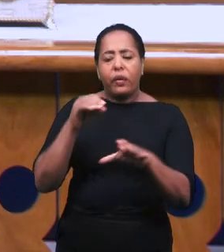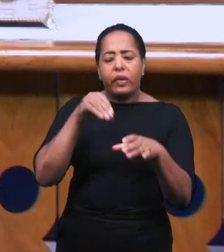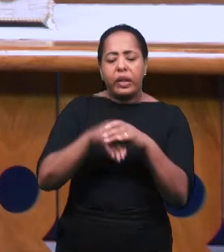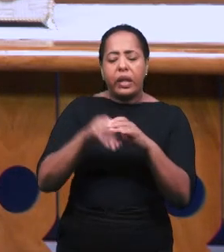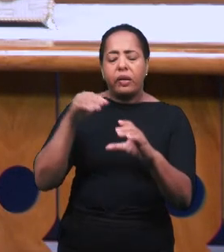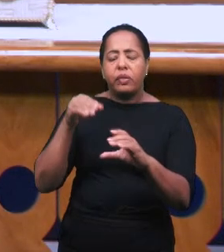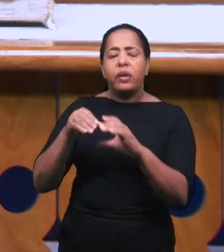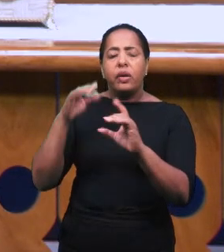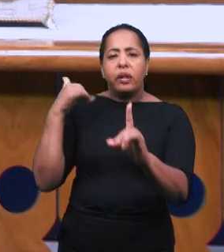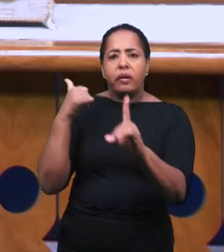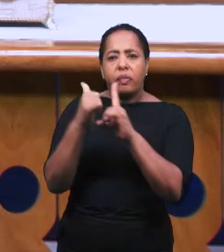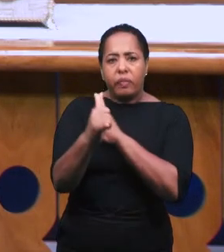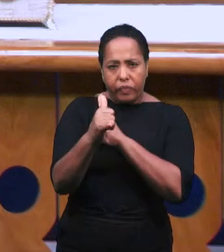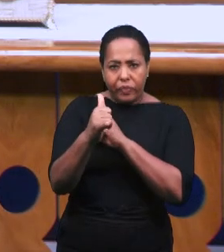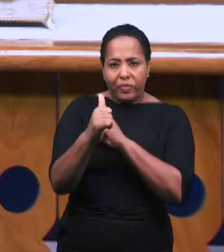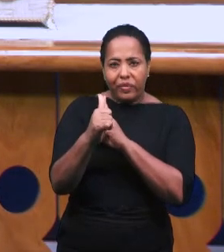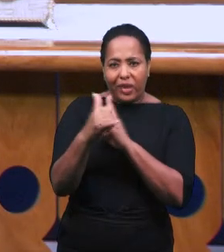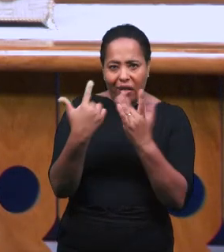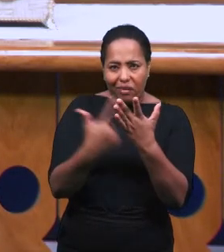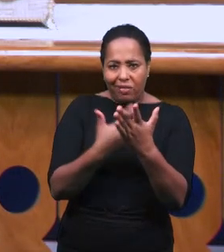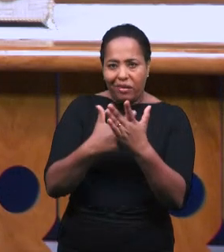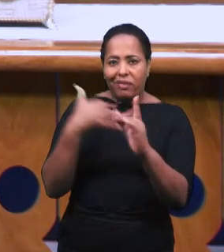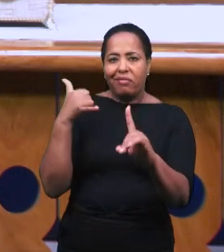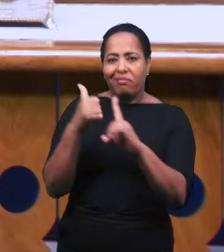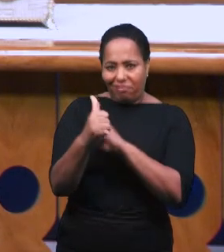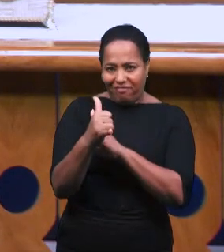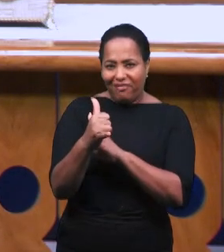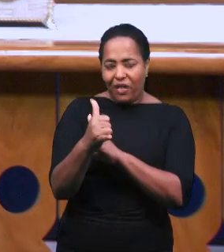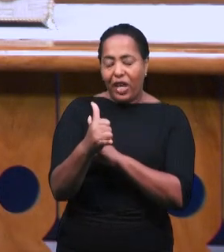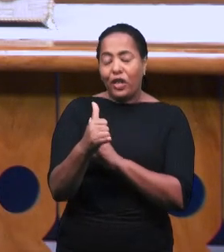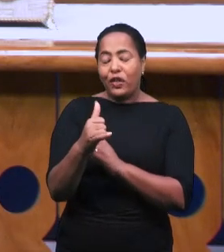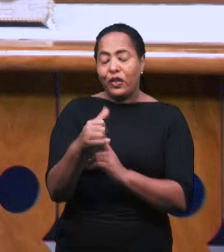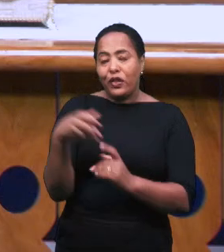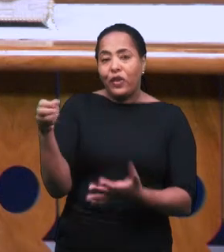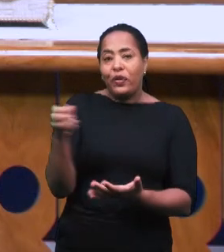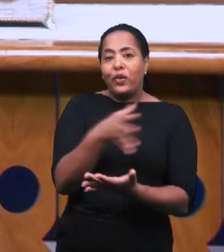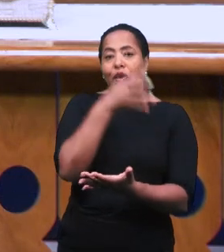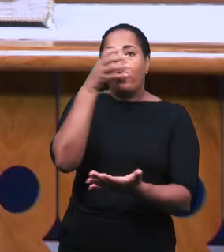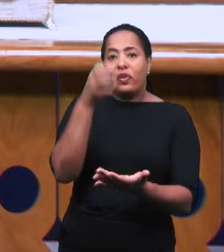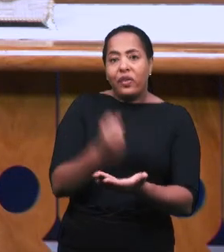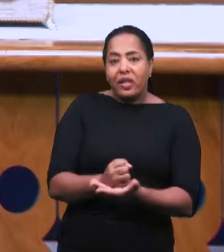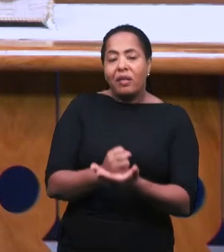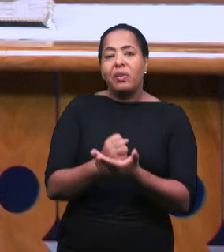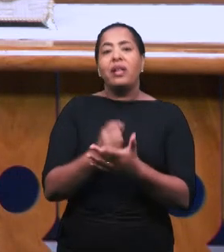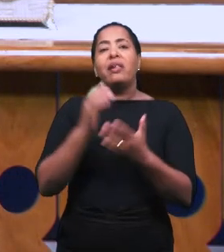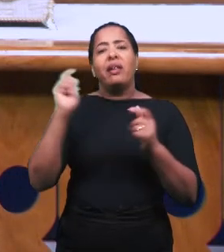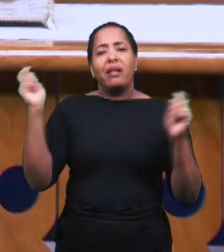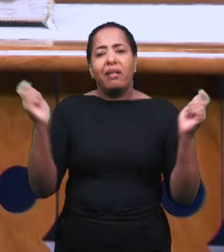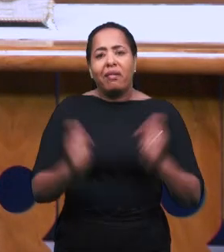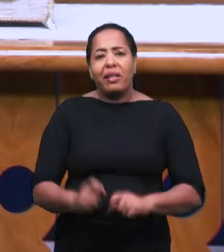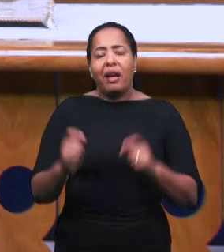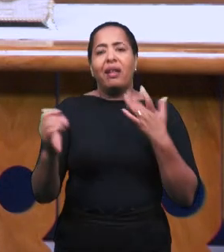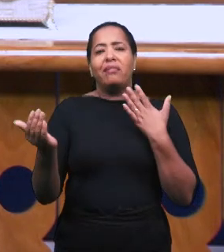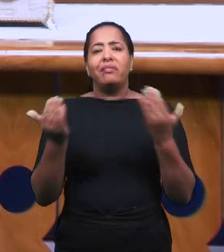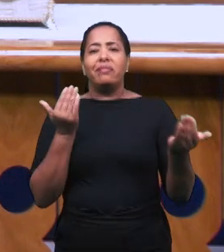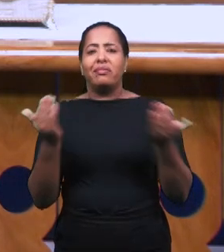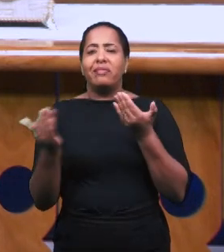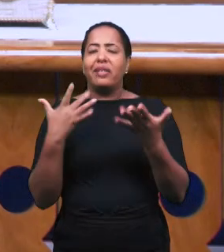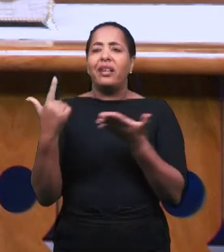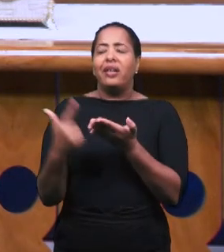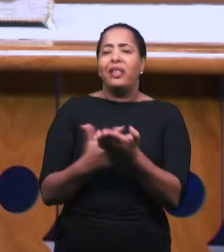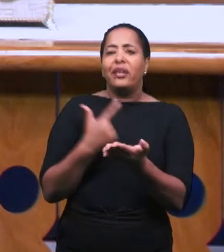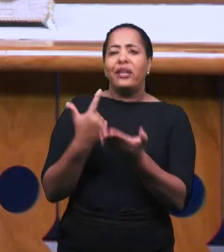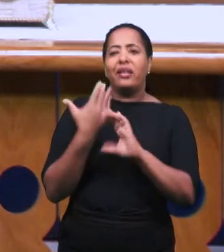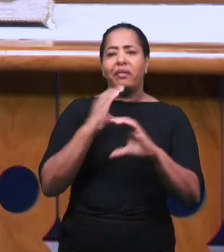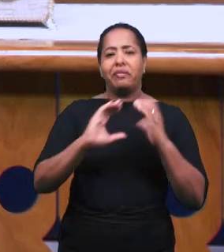que é profético, que está no Novo Testamento e que se pode comparar com o livro de